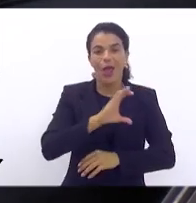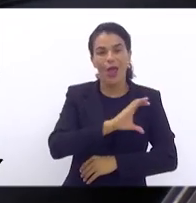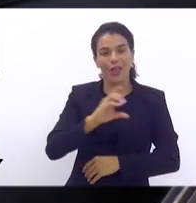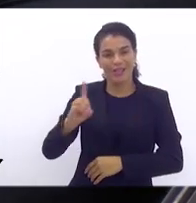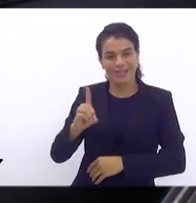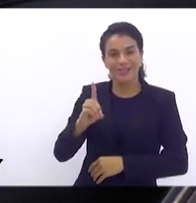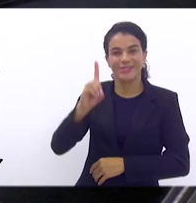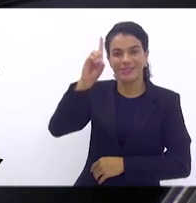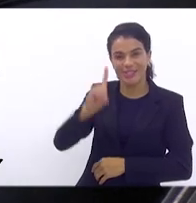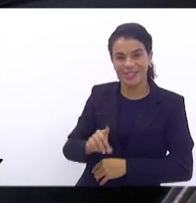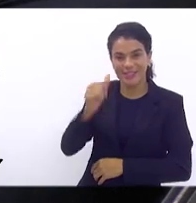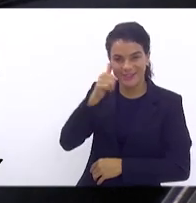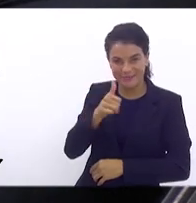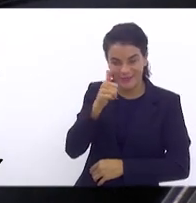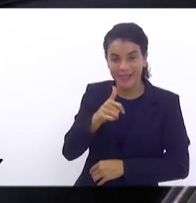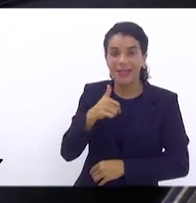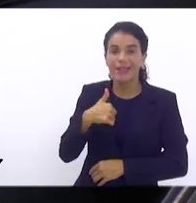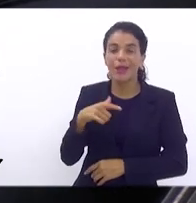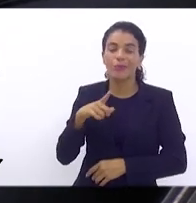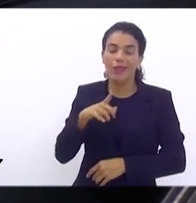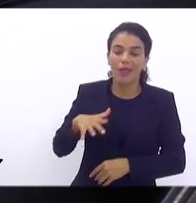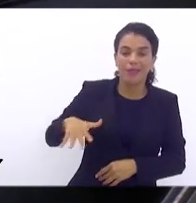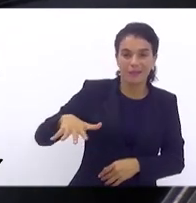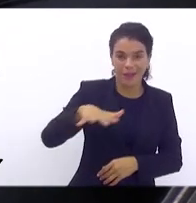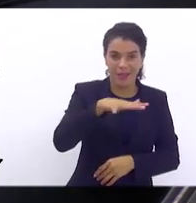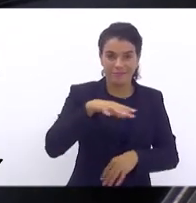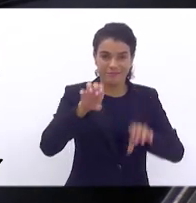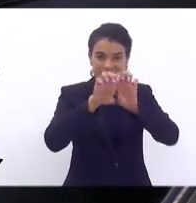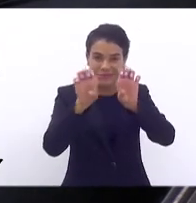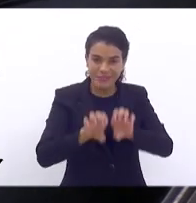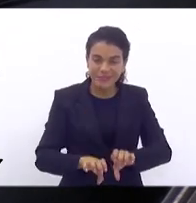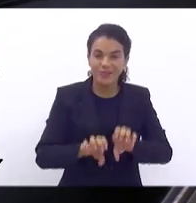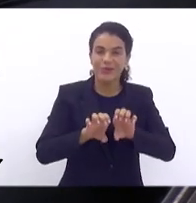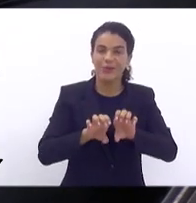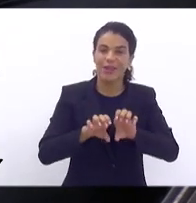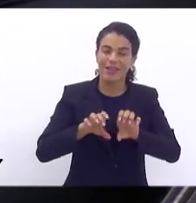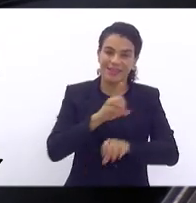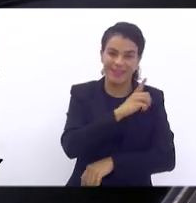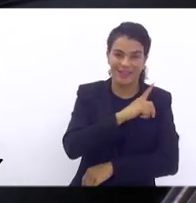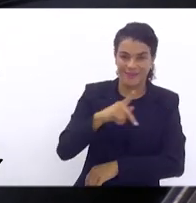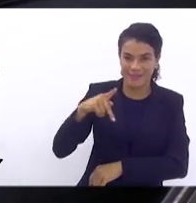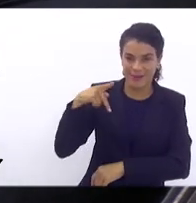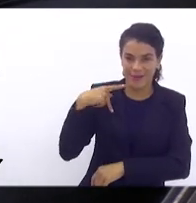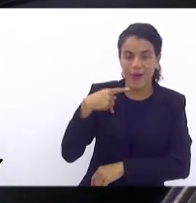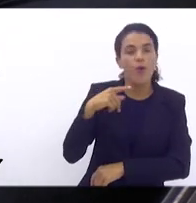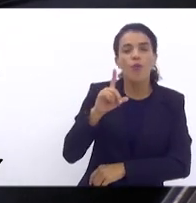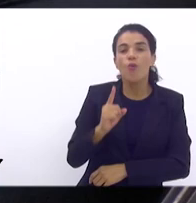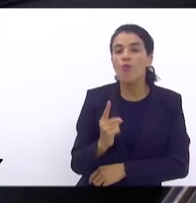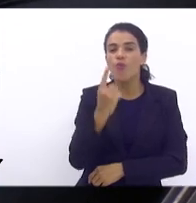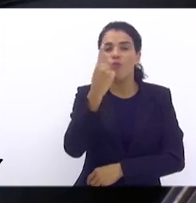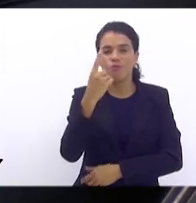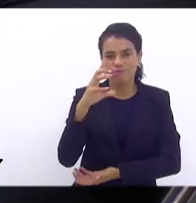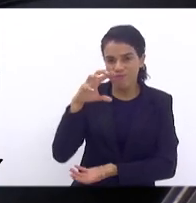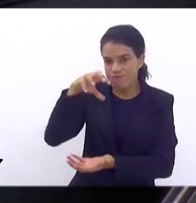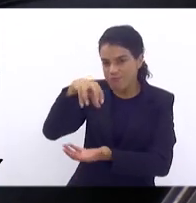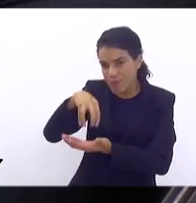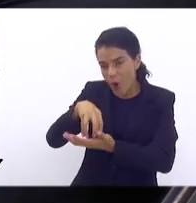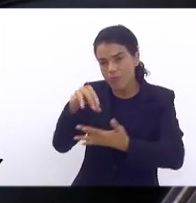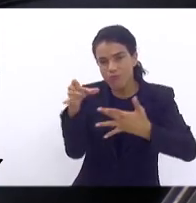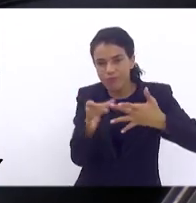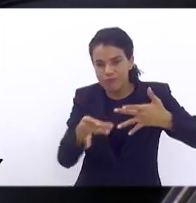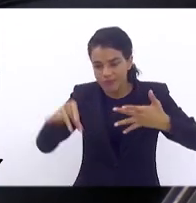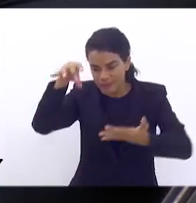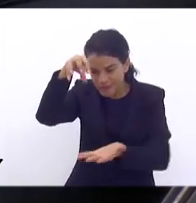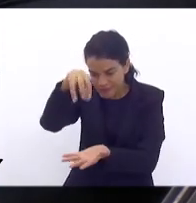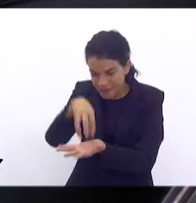defesa dos direitos das mulheres então a gente tem no âmbito na estrutura de governança da Assessoria é um órgão que pensa as questões